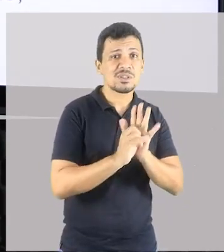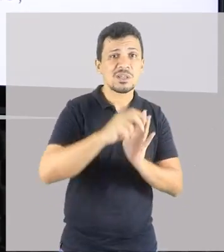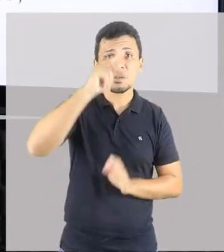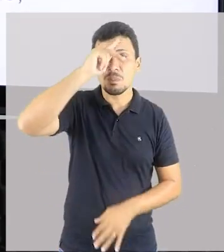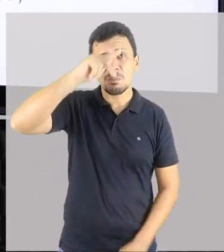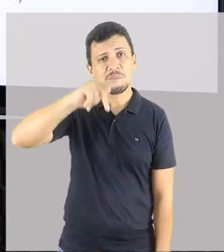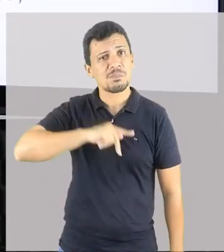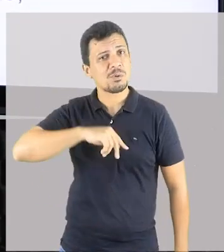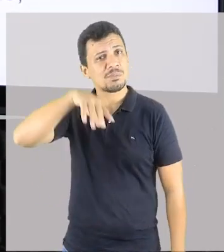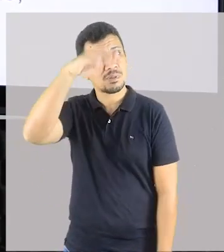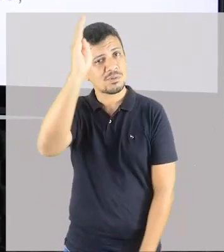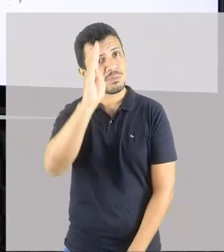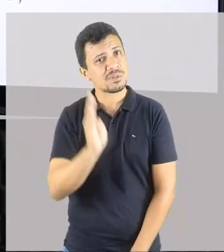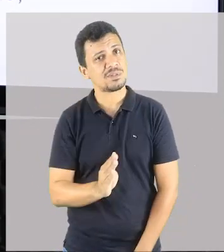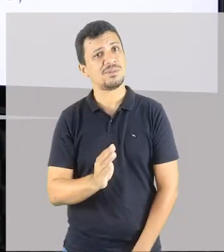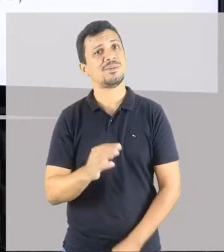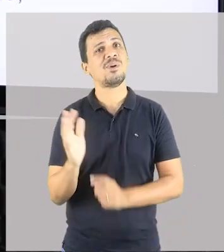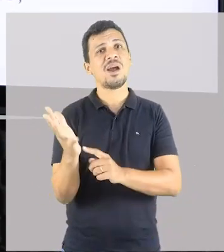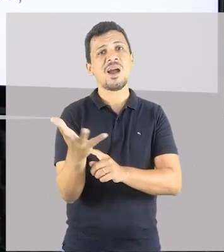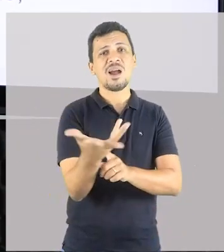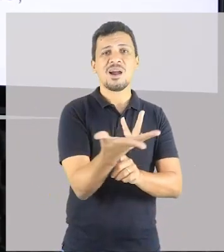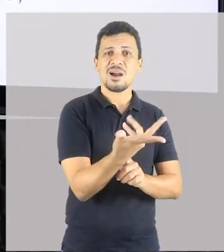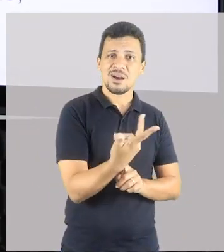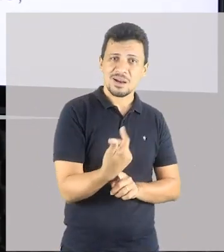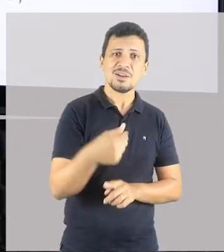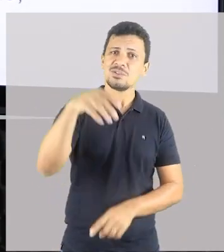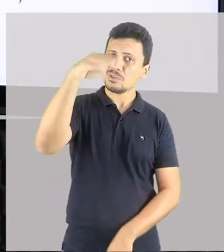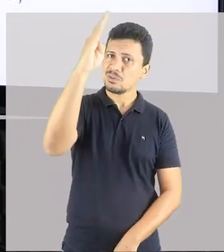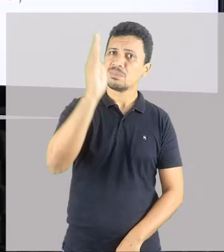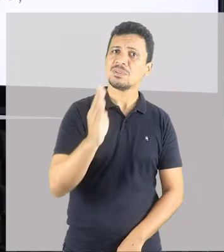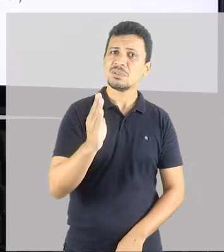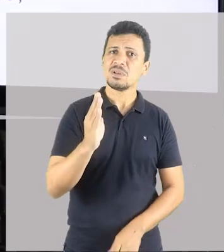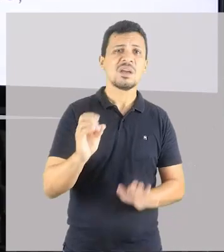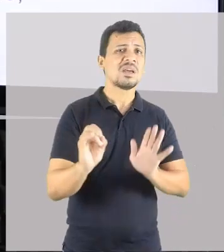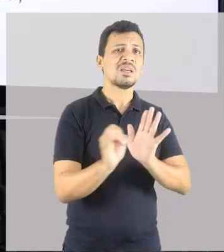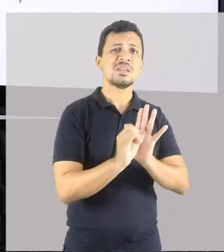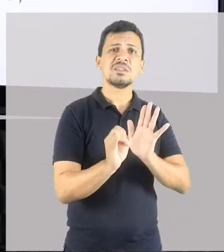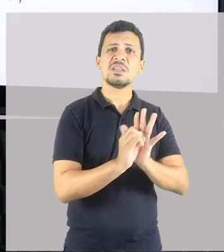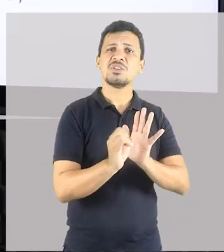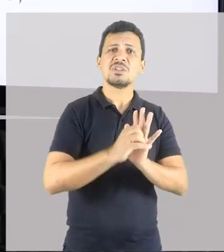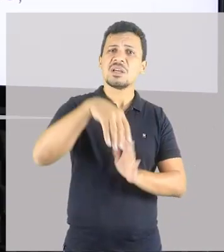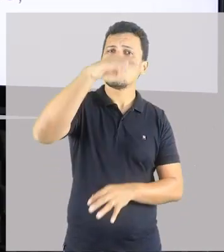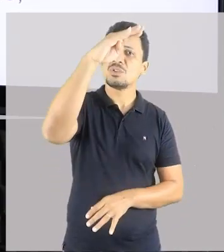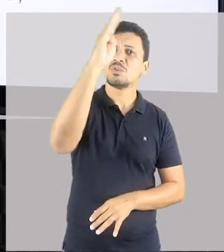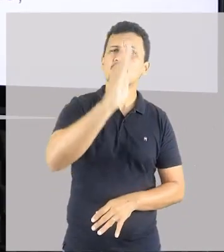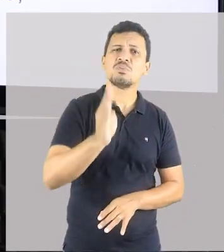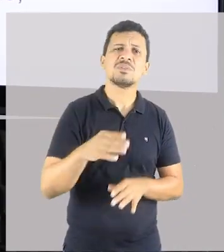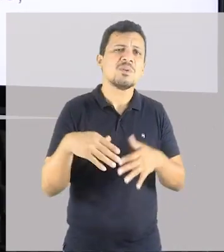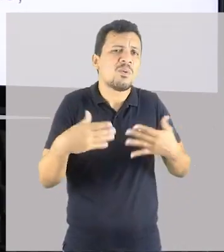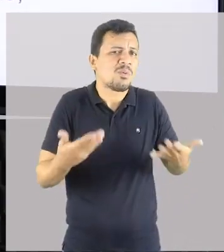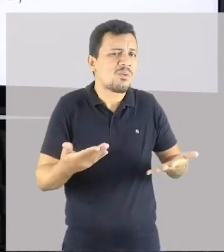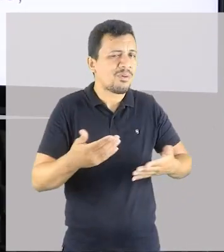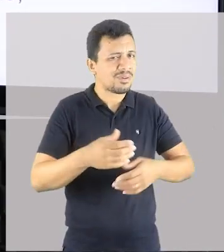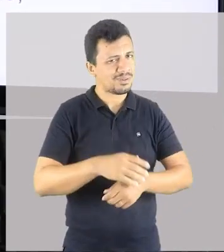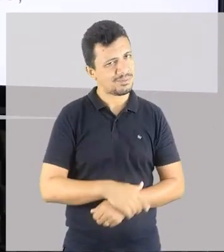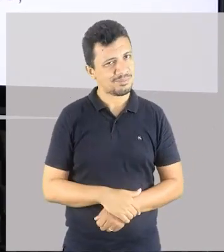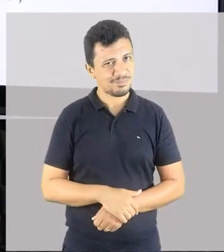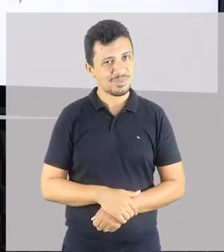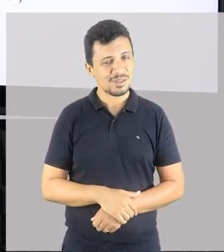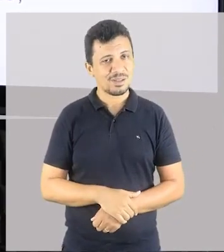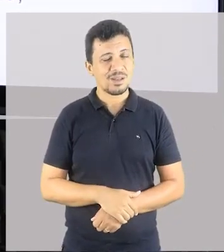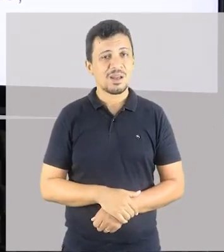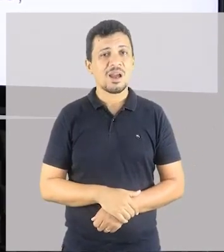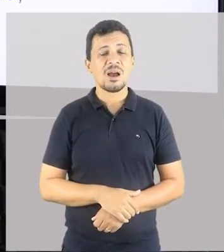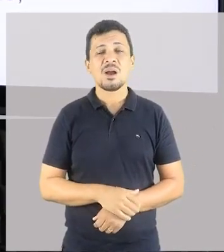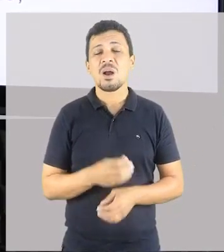A arte como nossa, qual é realmente a identidade da nação brasileira, certo? Qual é realmente